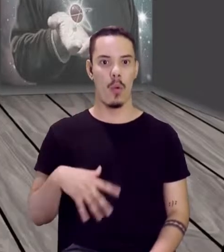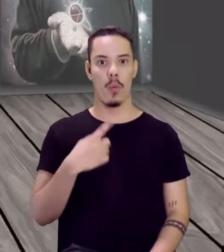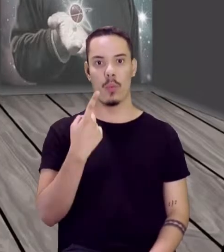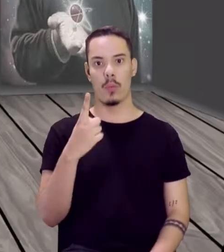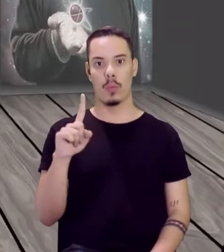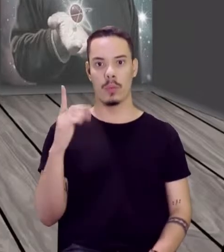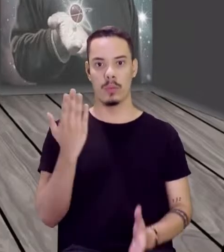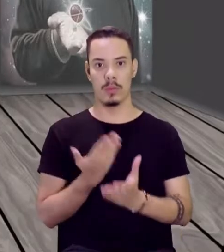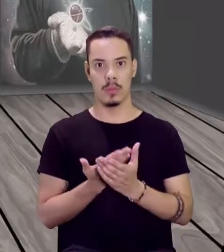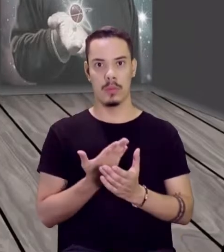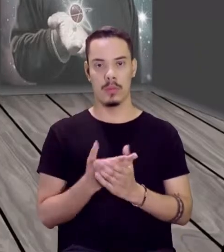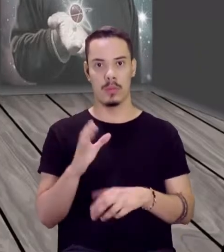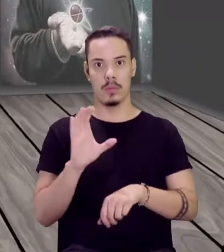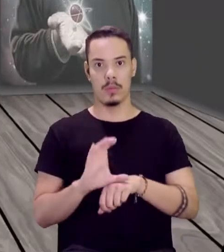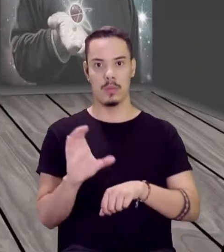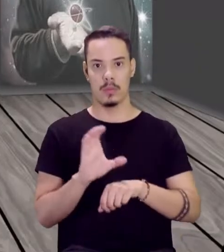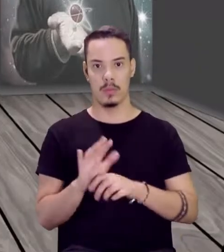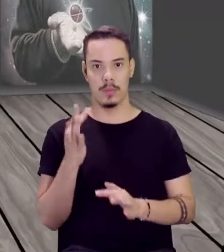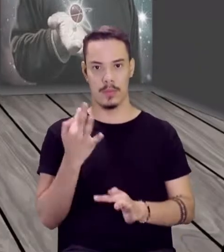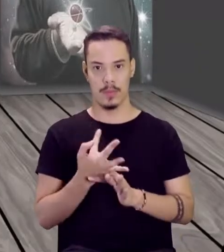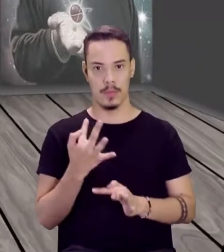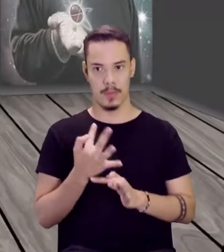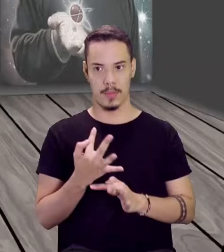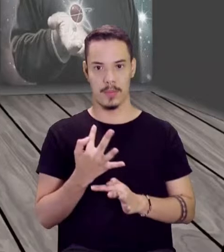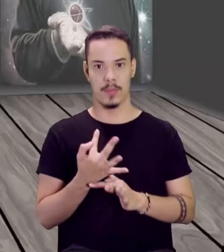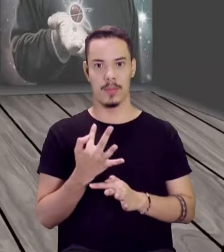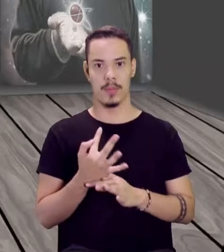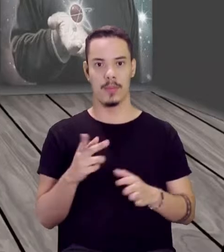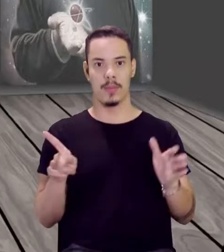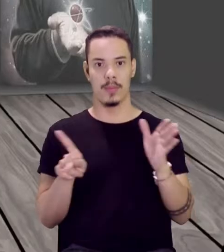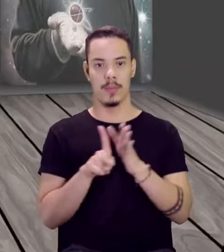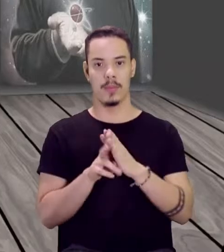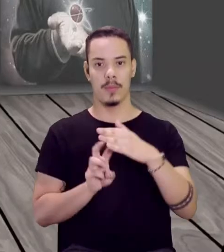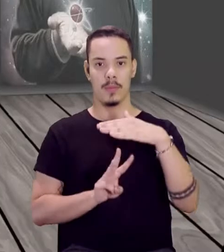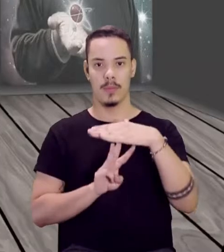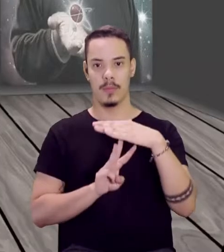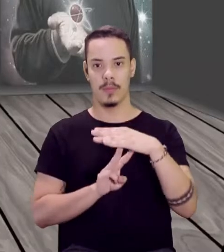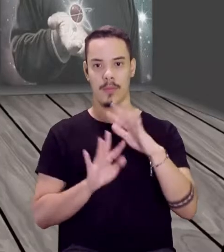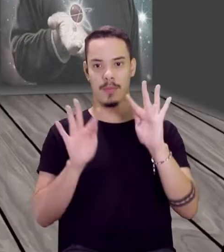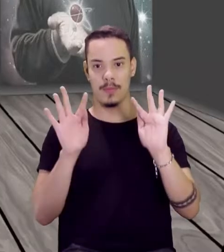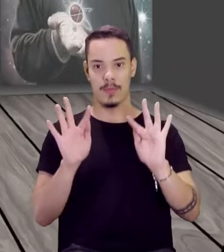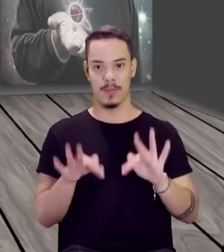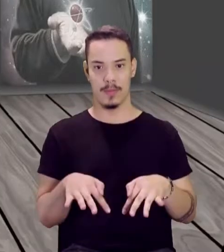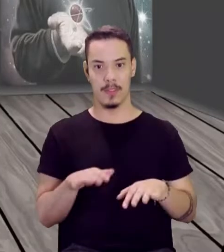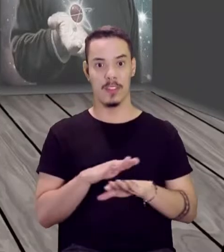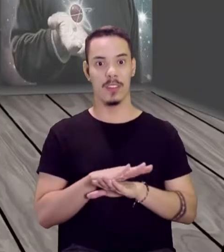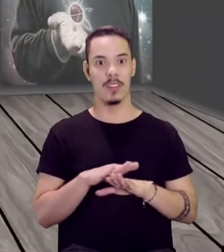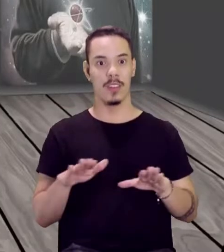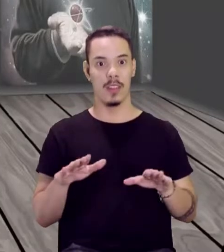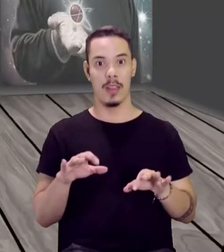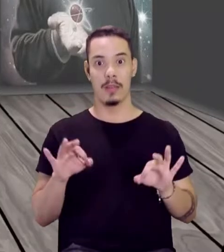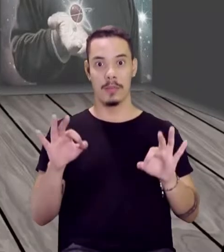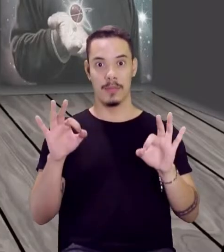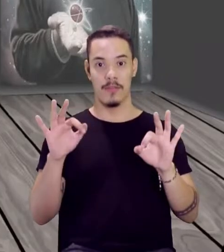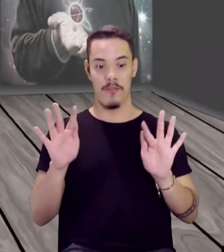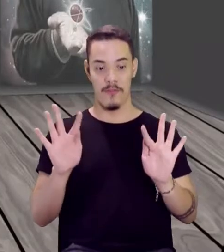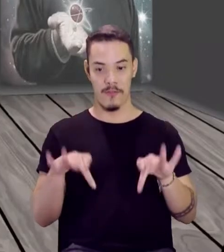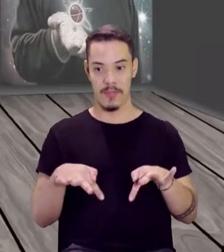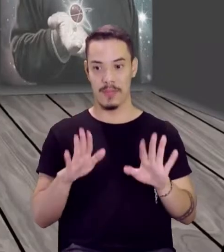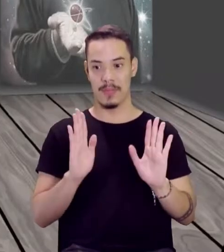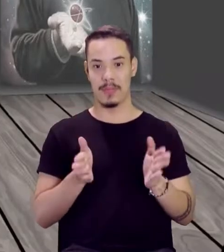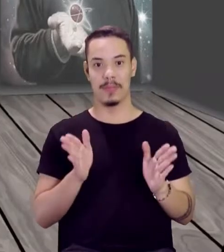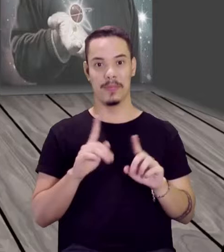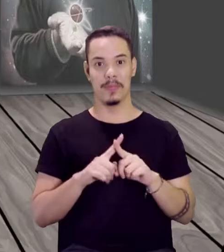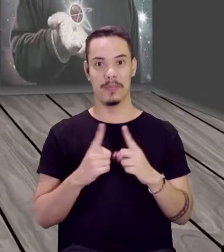aula do curso de física aqui. Isso, na unidade 3, não é? Na unidade 3, já estamos terminando mais um curso de física,